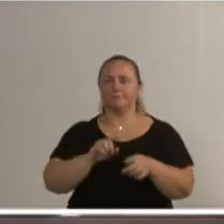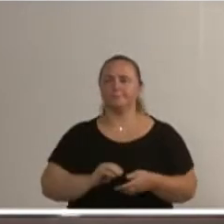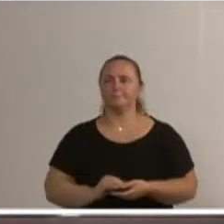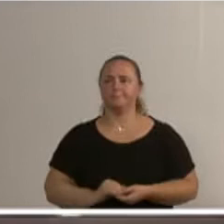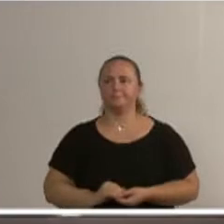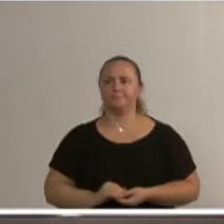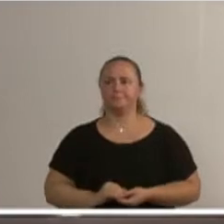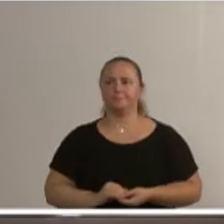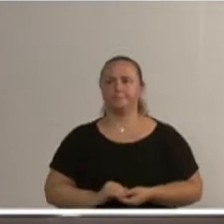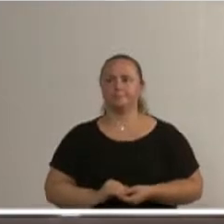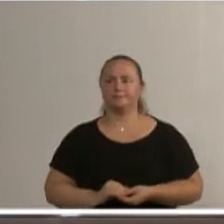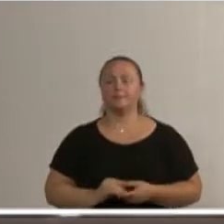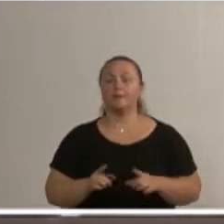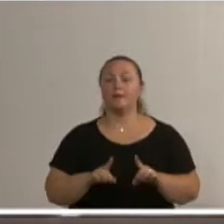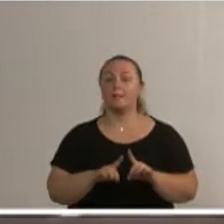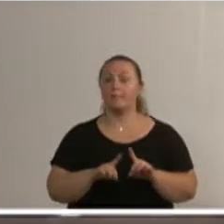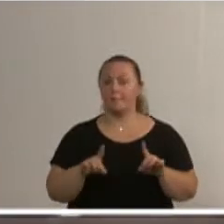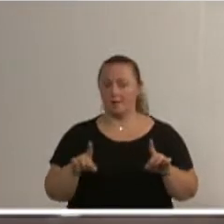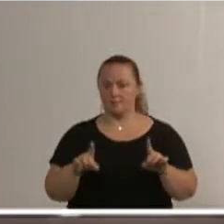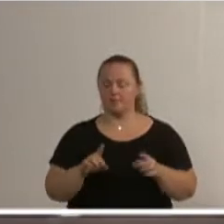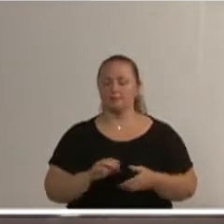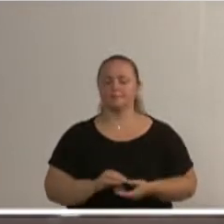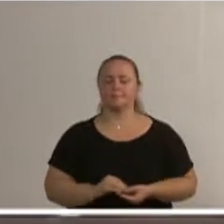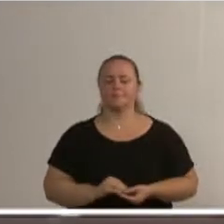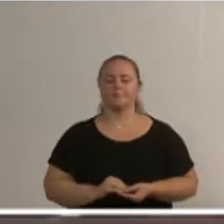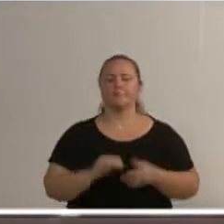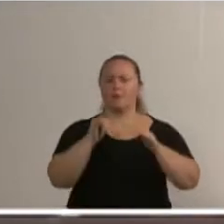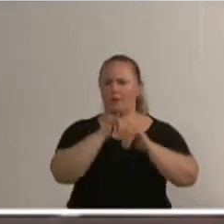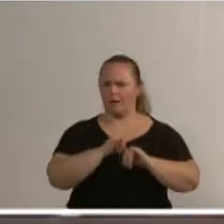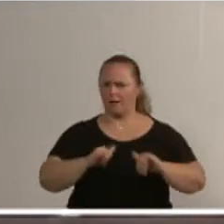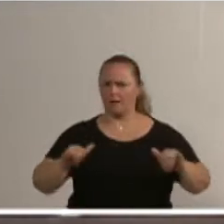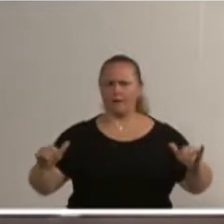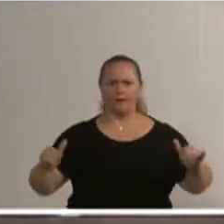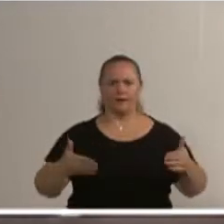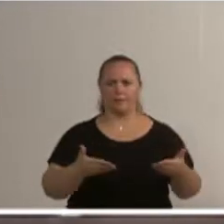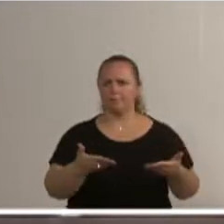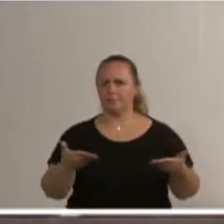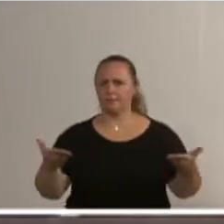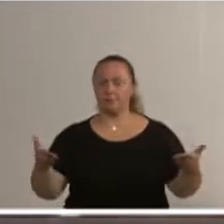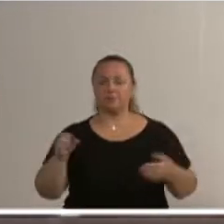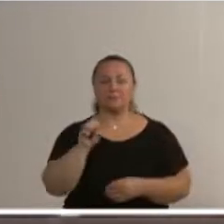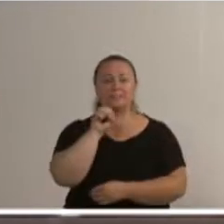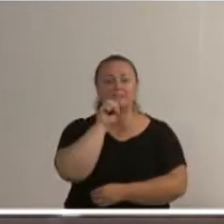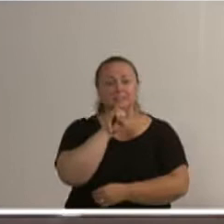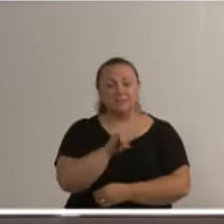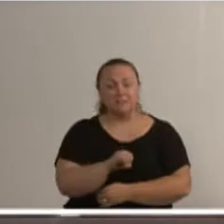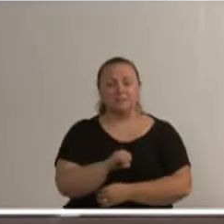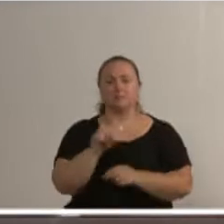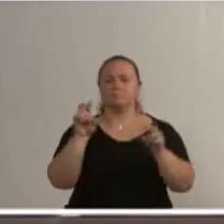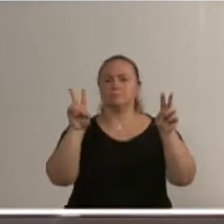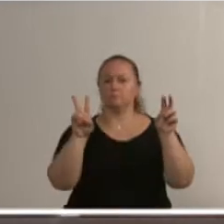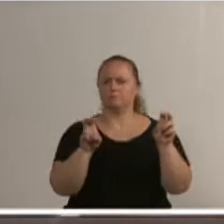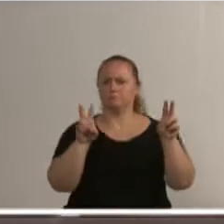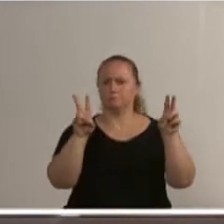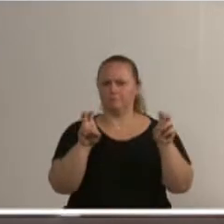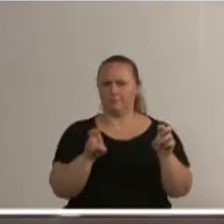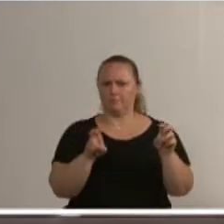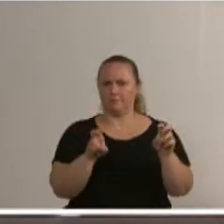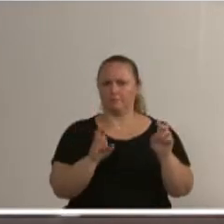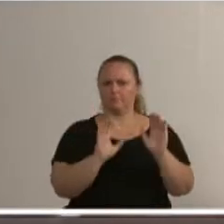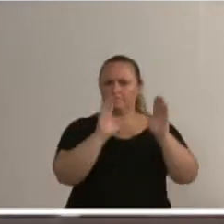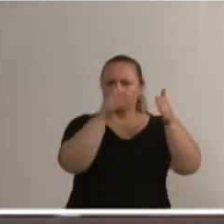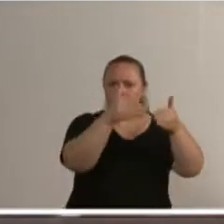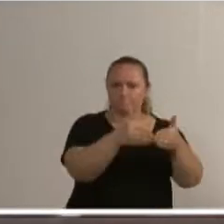de antemão bem claro, tá? E que se tem algum assunto nesse aspecto não vai